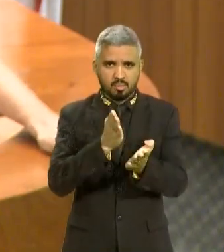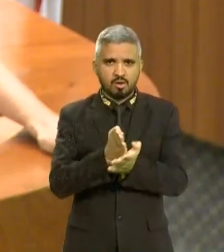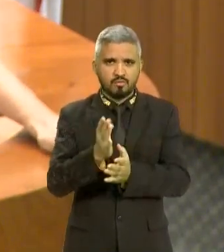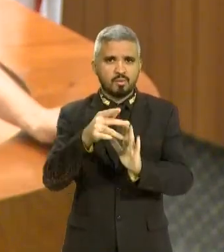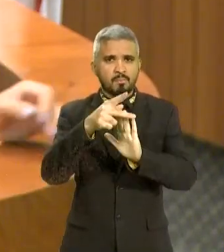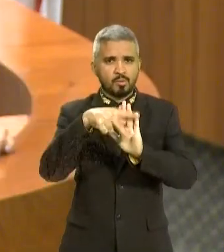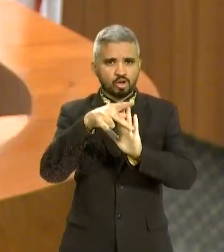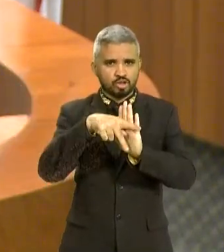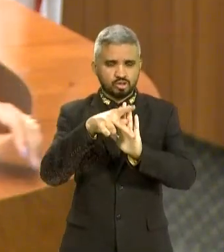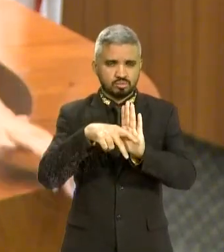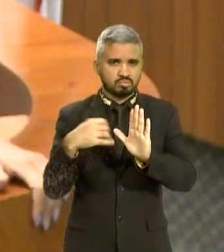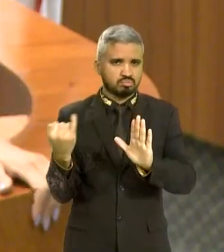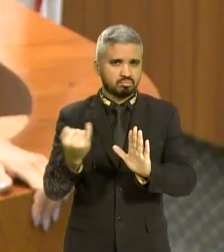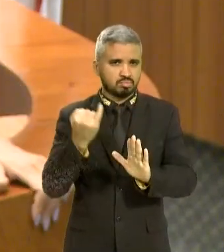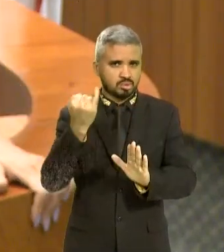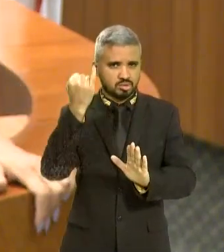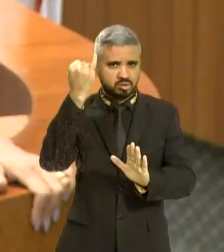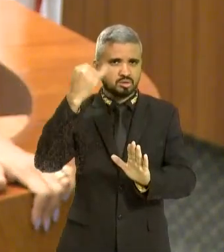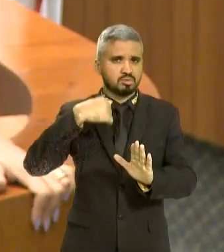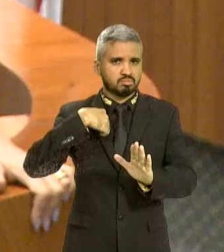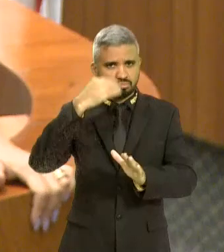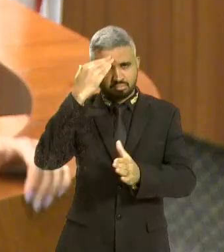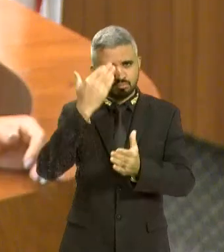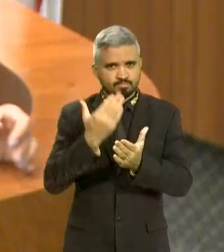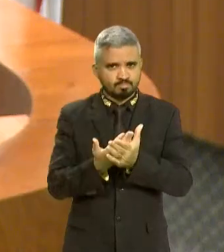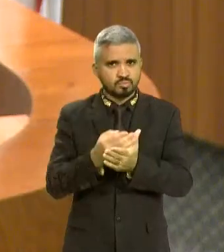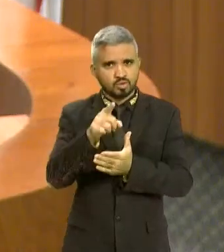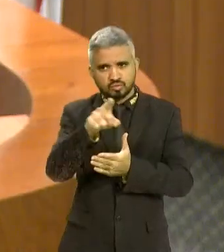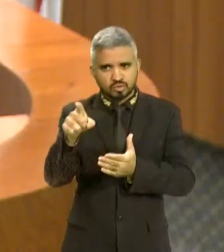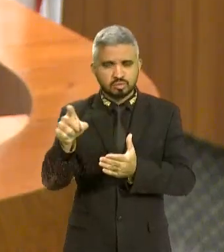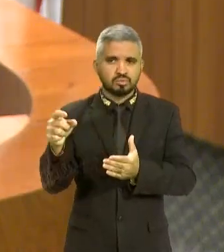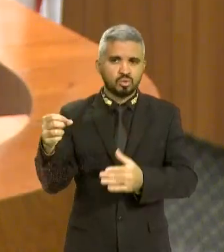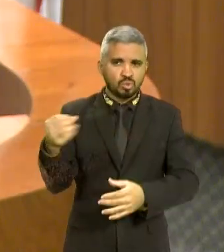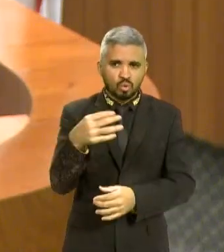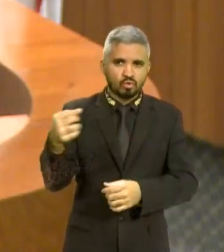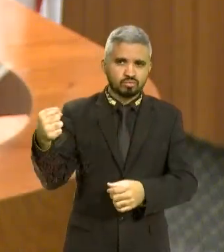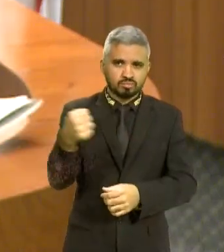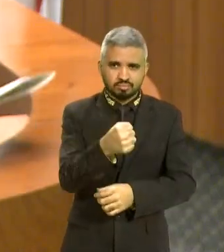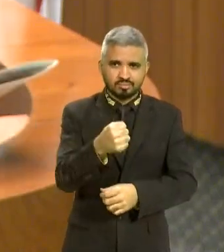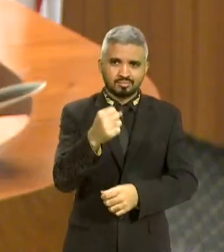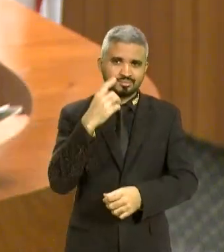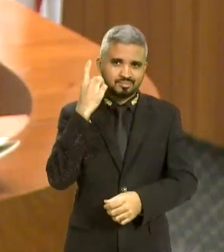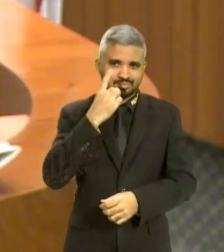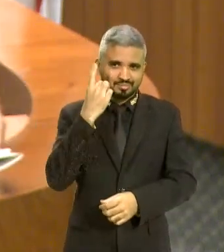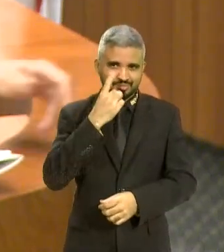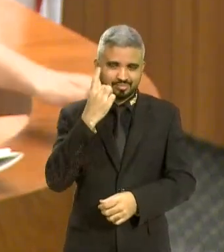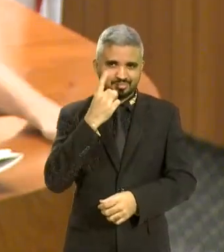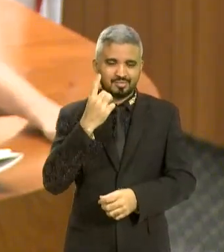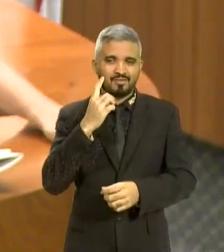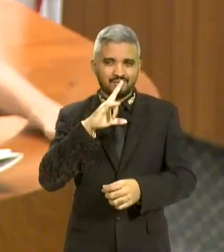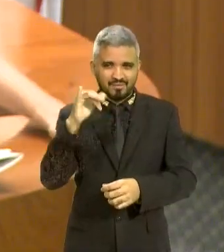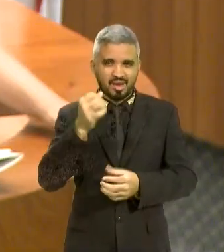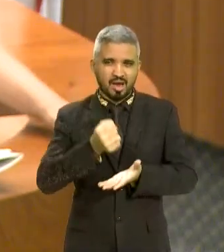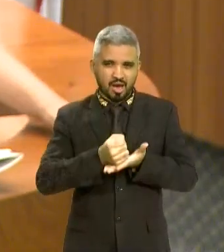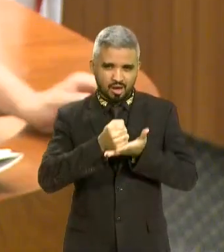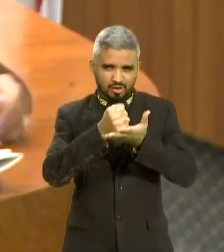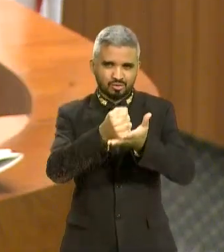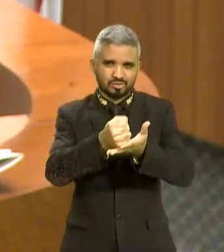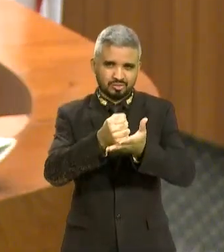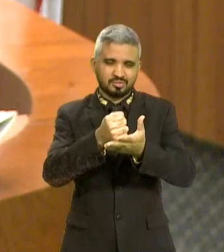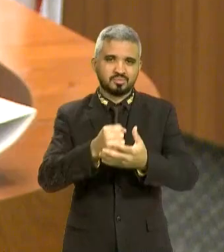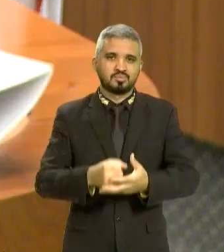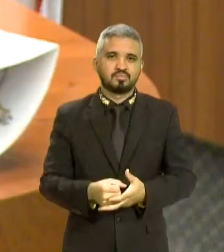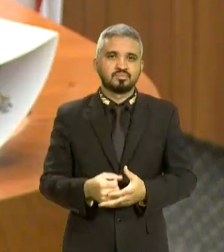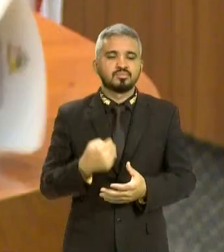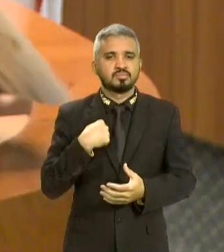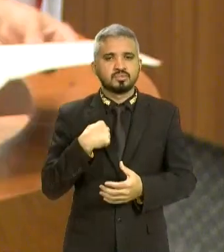chegando a esse parlamento para somar junto a nós. E quero, então, somente realmente pedir a colaboração e a contribuição de vocês